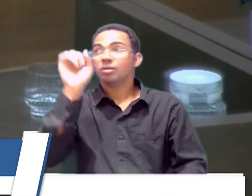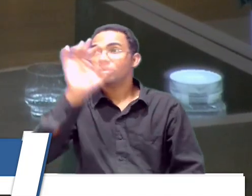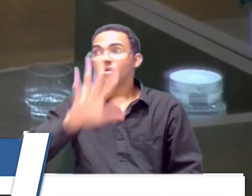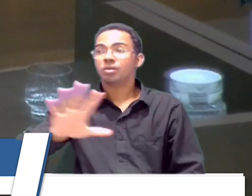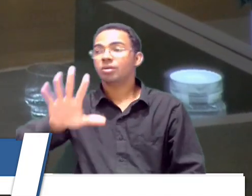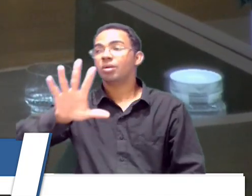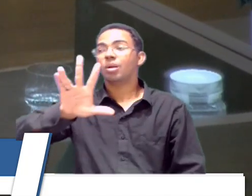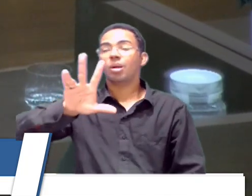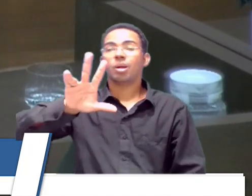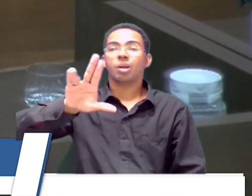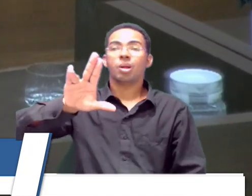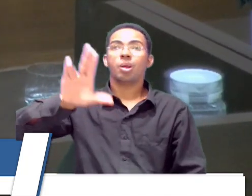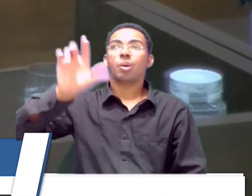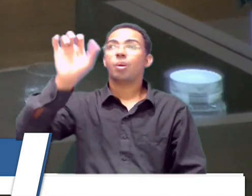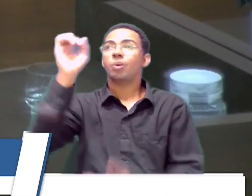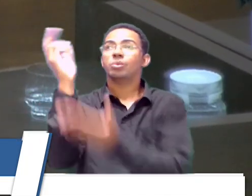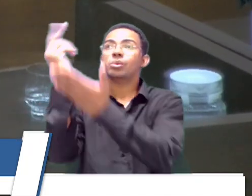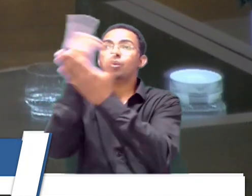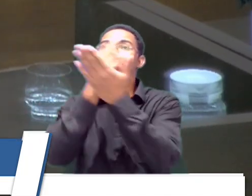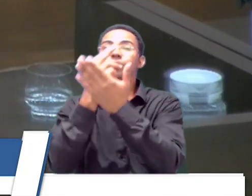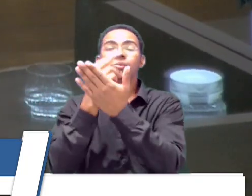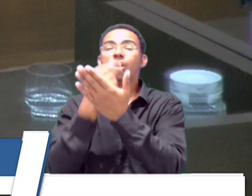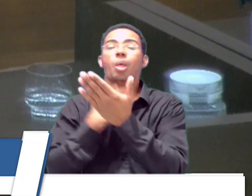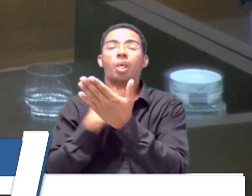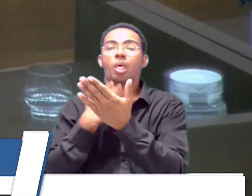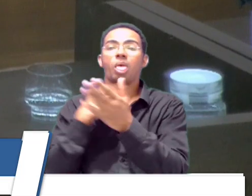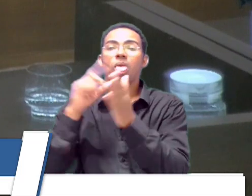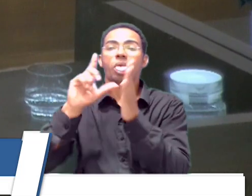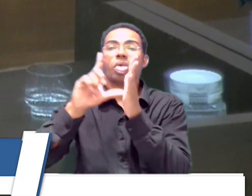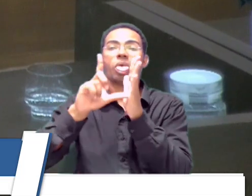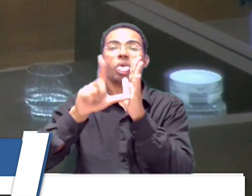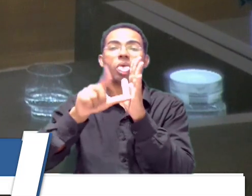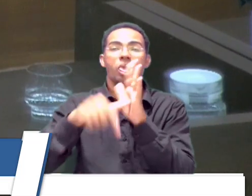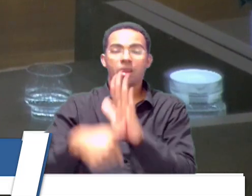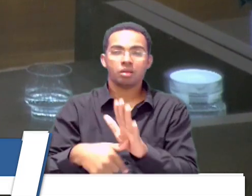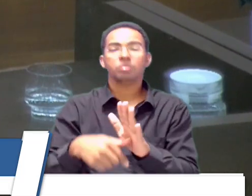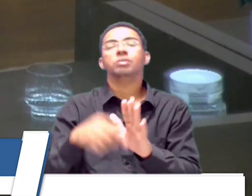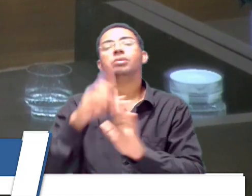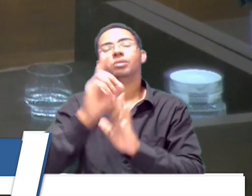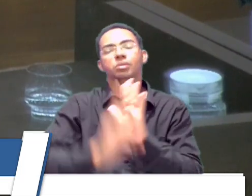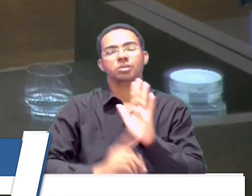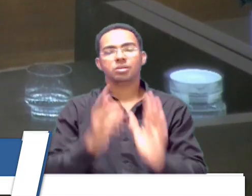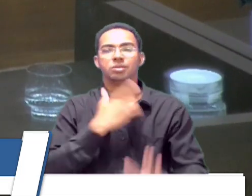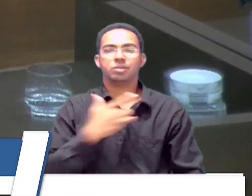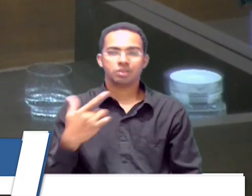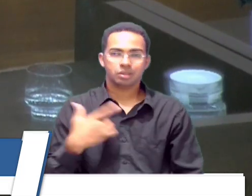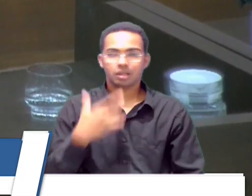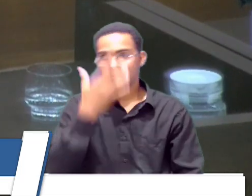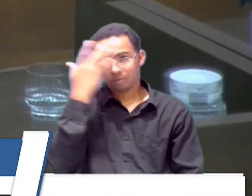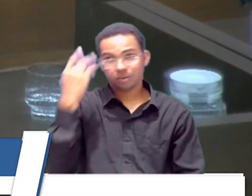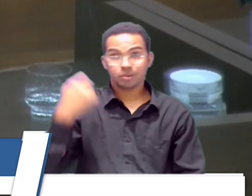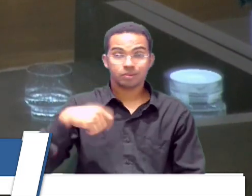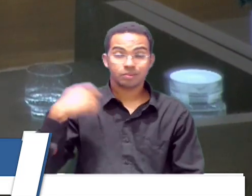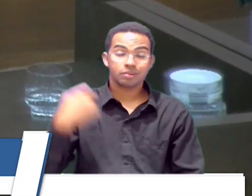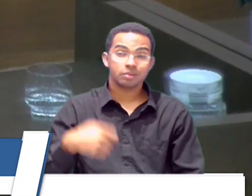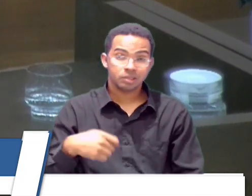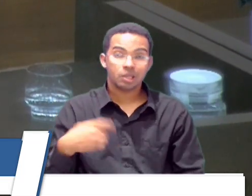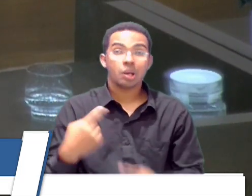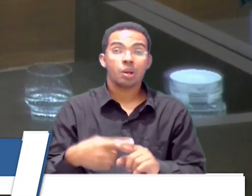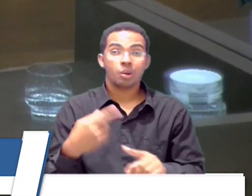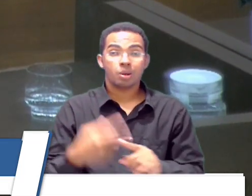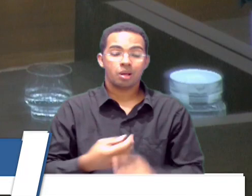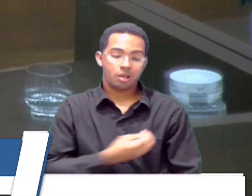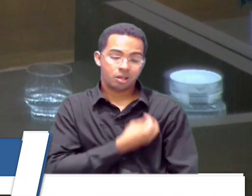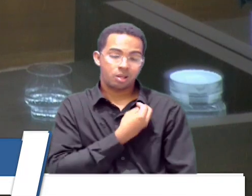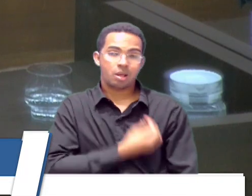folha, não pode atrasar o direito da saúde de quem precisa. Porque a vida